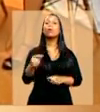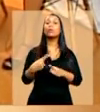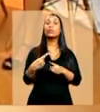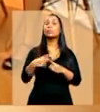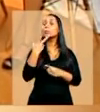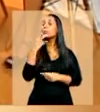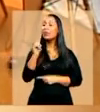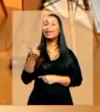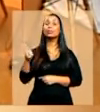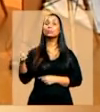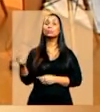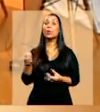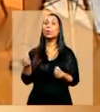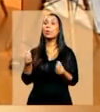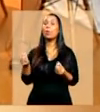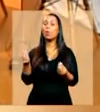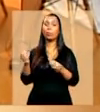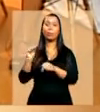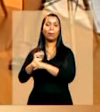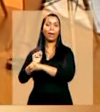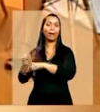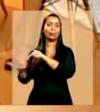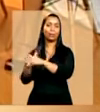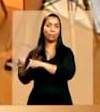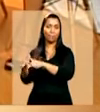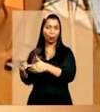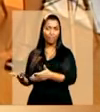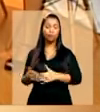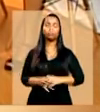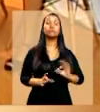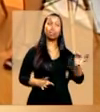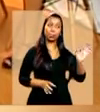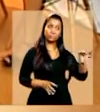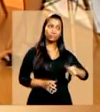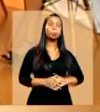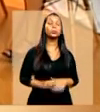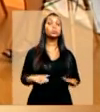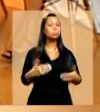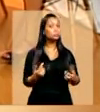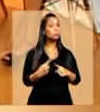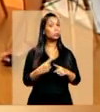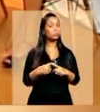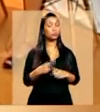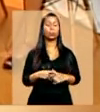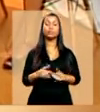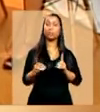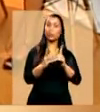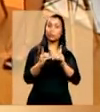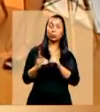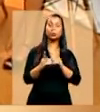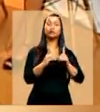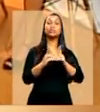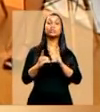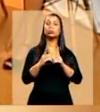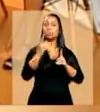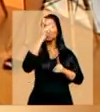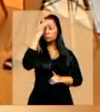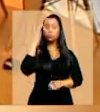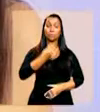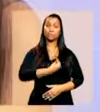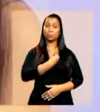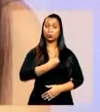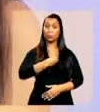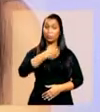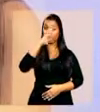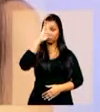para atender aqueles pais que não têm condições de ficar com essas crianças nas férias? Exatamente, tanto que só são atendidos os alunos de período